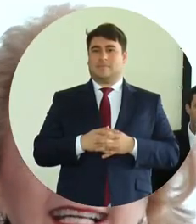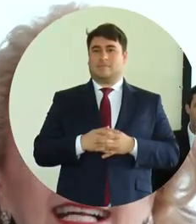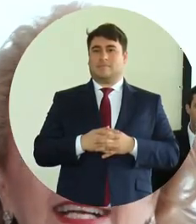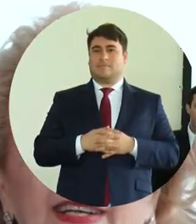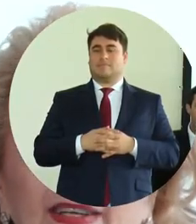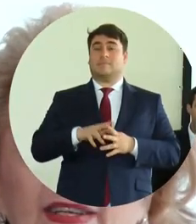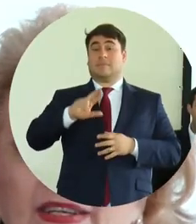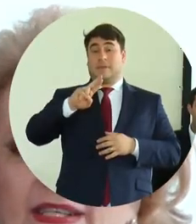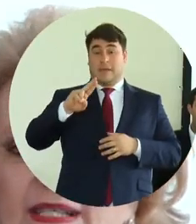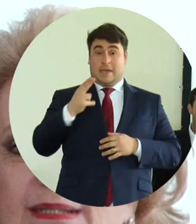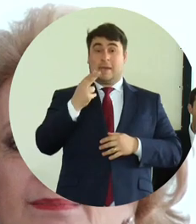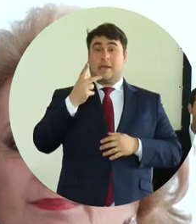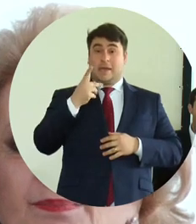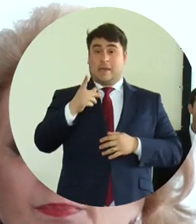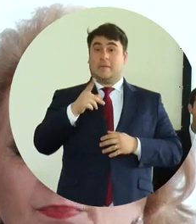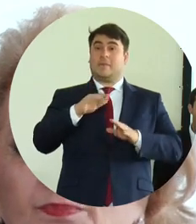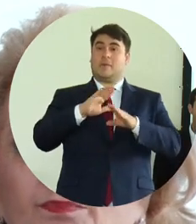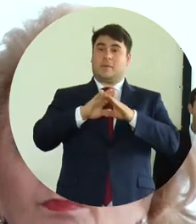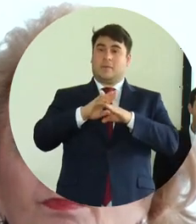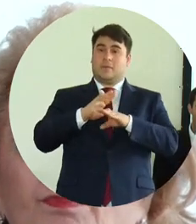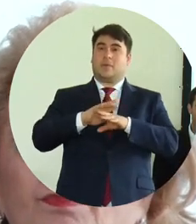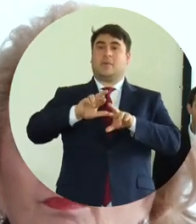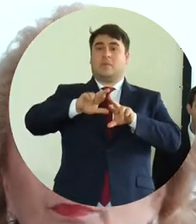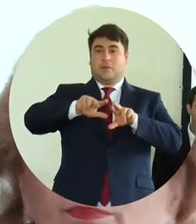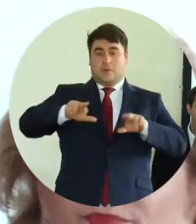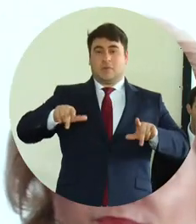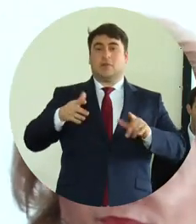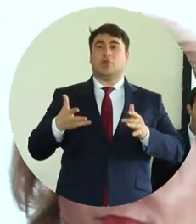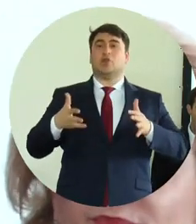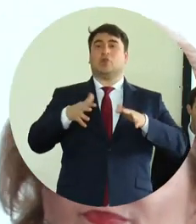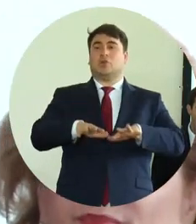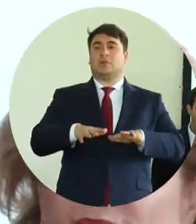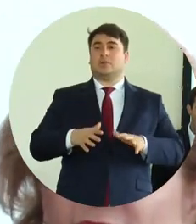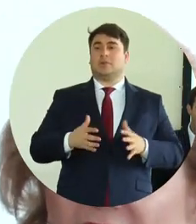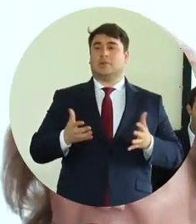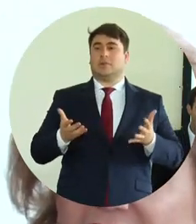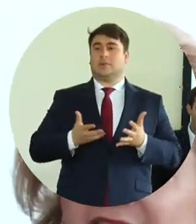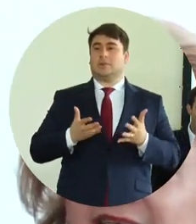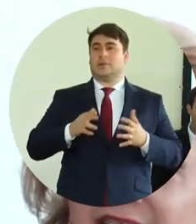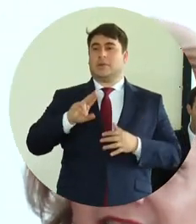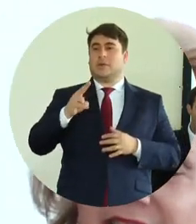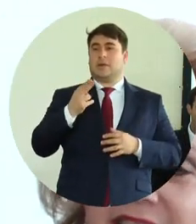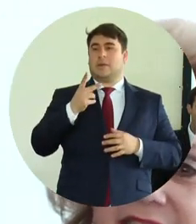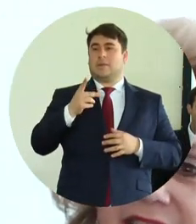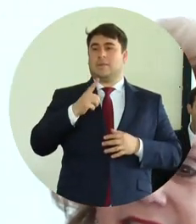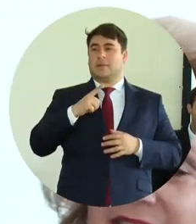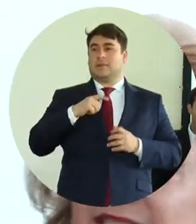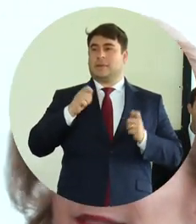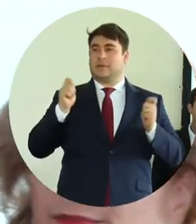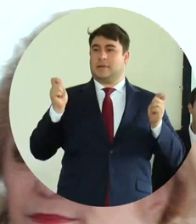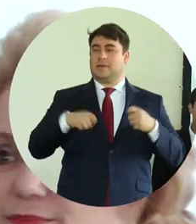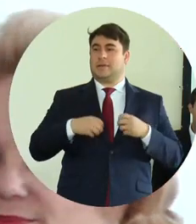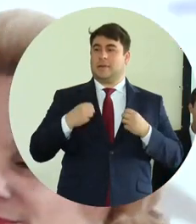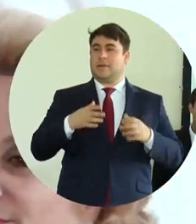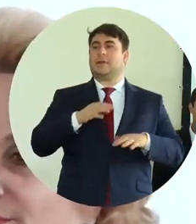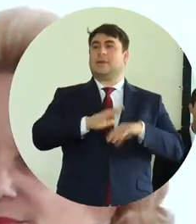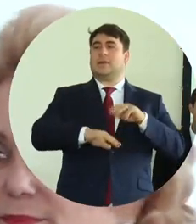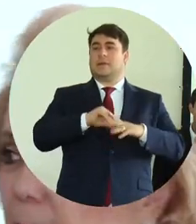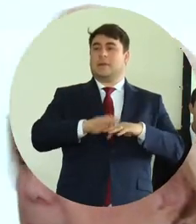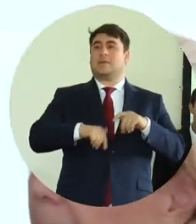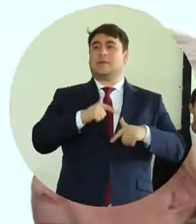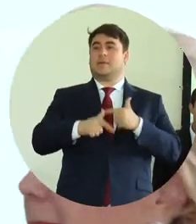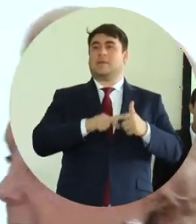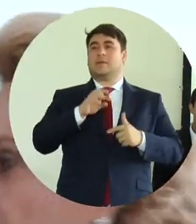A HP Enterprise tem programa de diversidade e inclusão. A HP Able, que oferece capacitação em